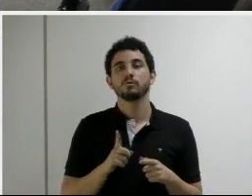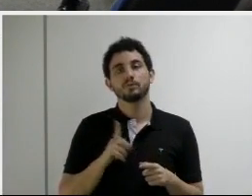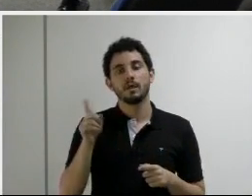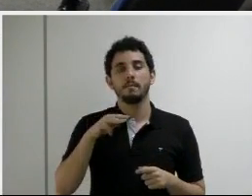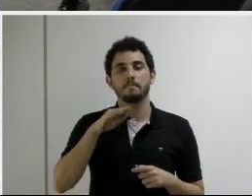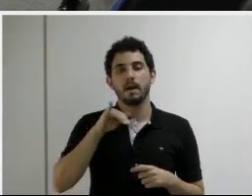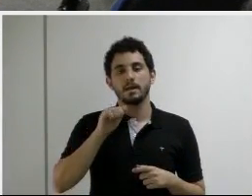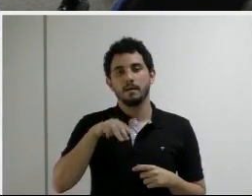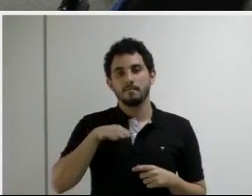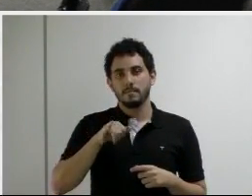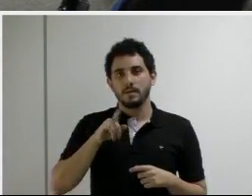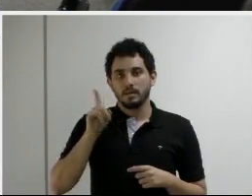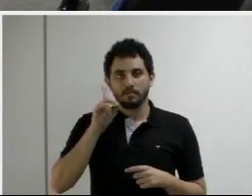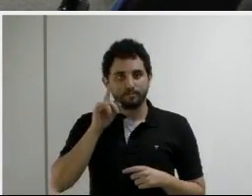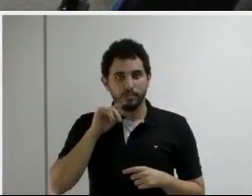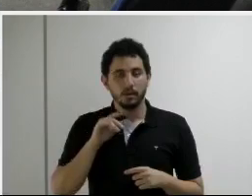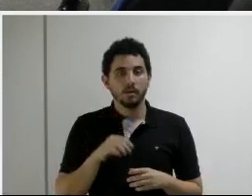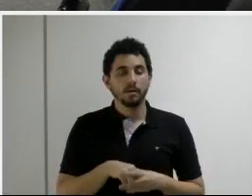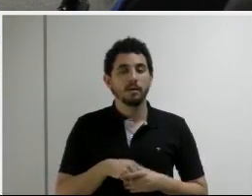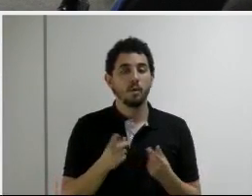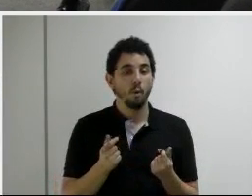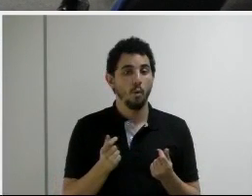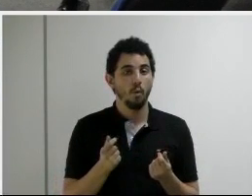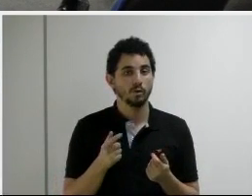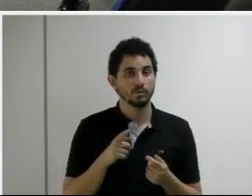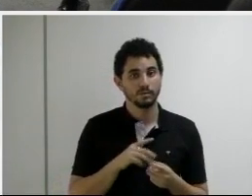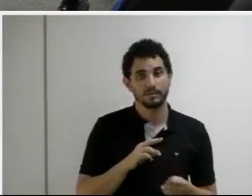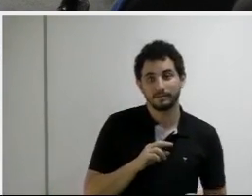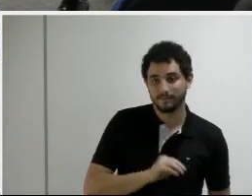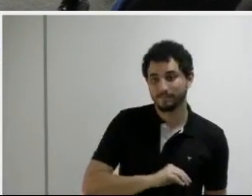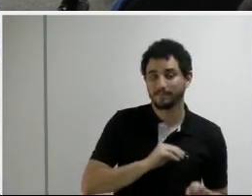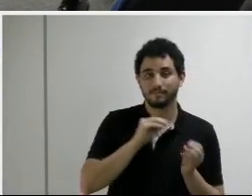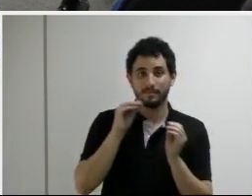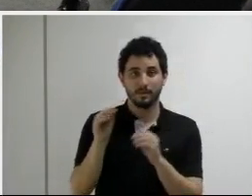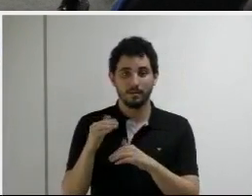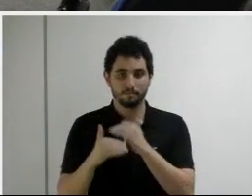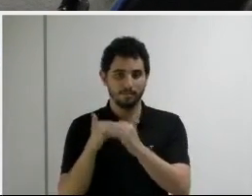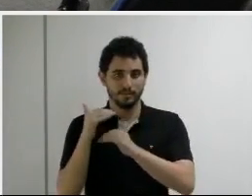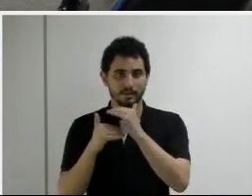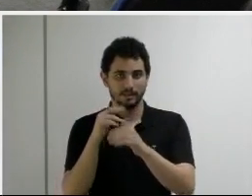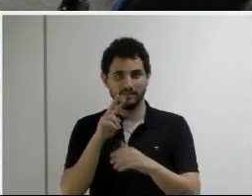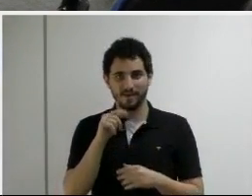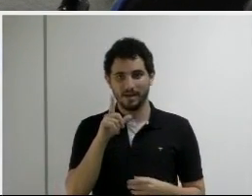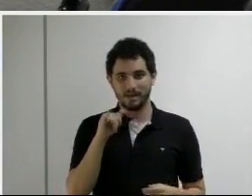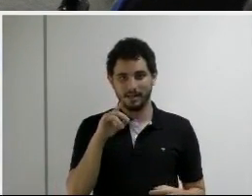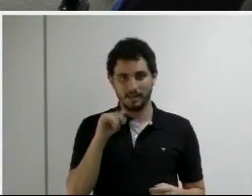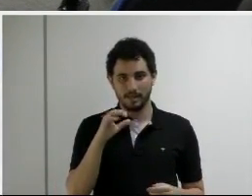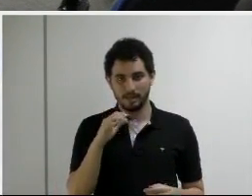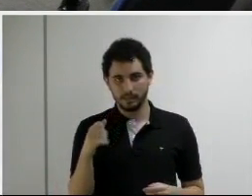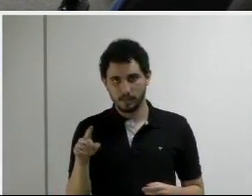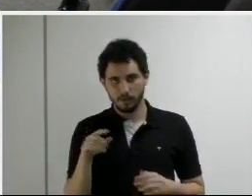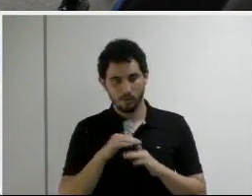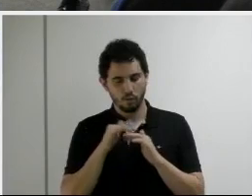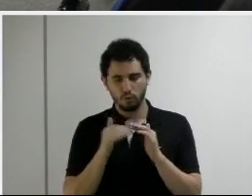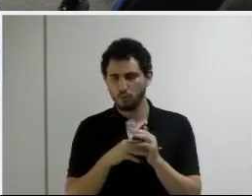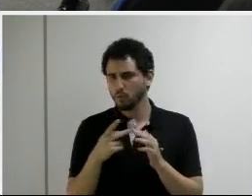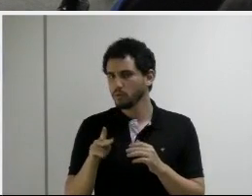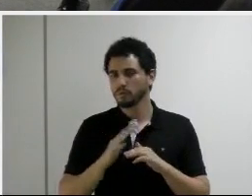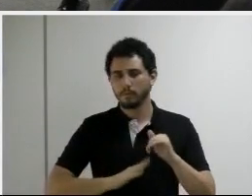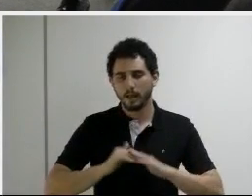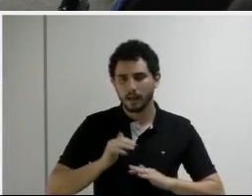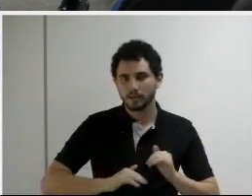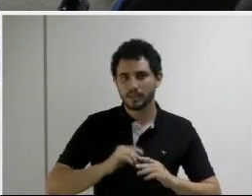exemplo. O custo para essa startup passar por um processo de validação de todas as suas práticas